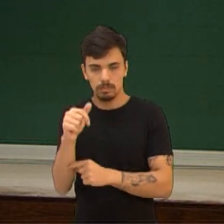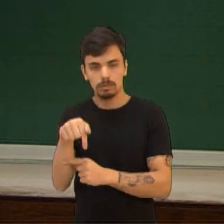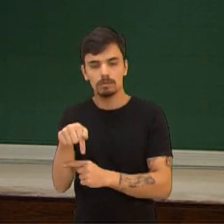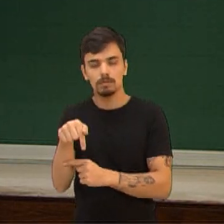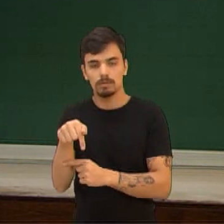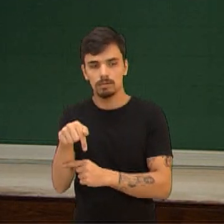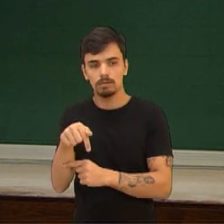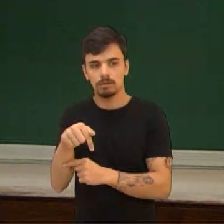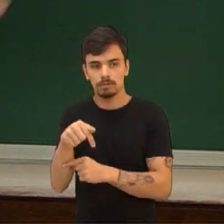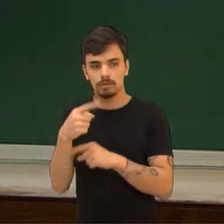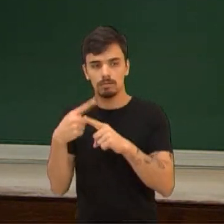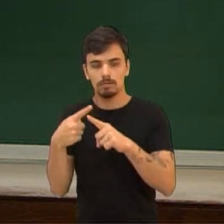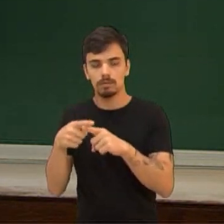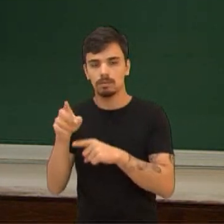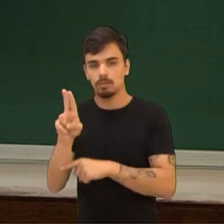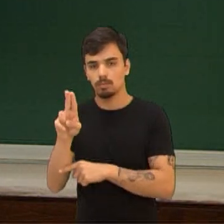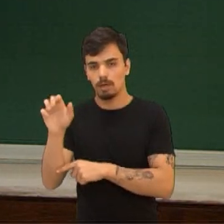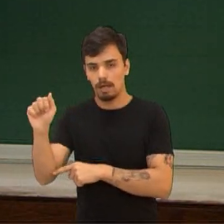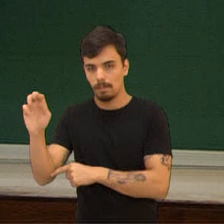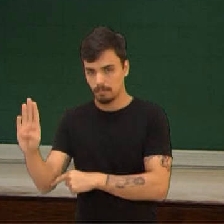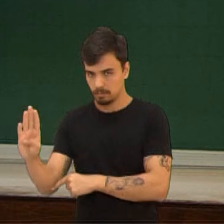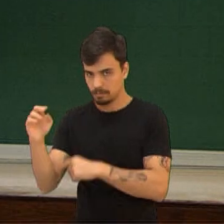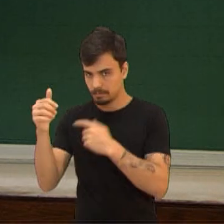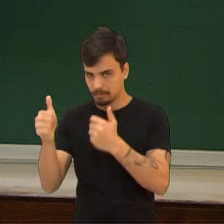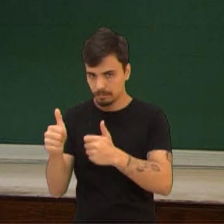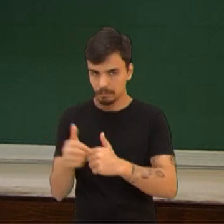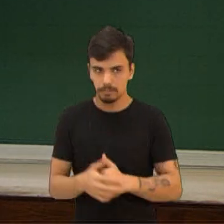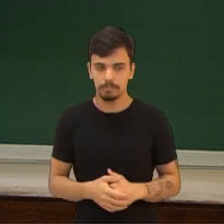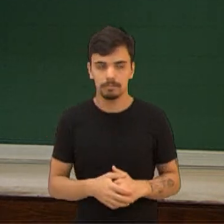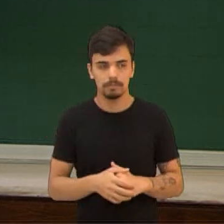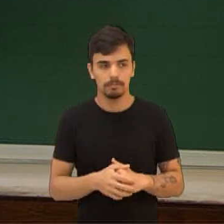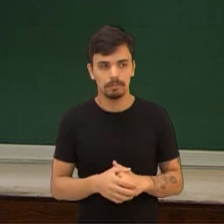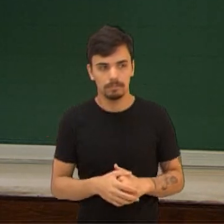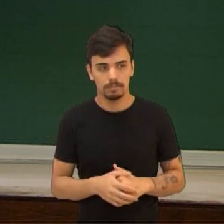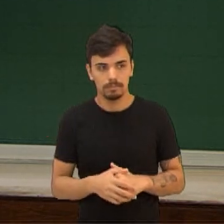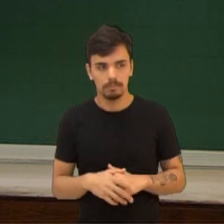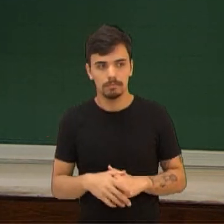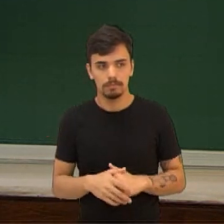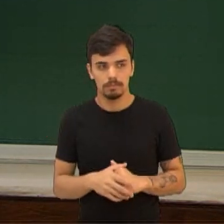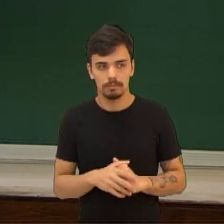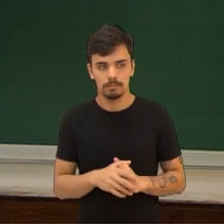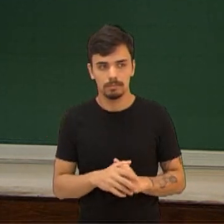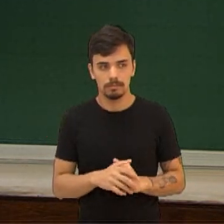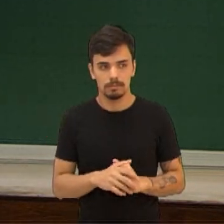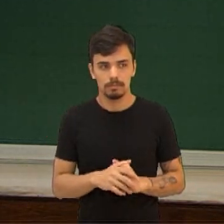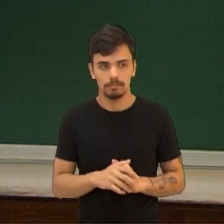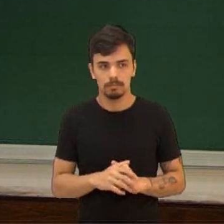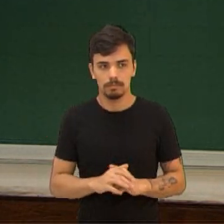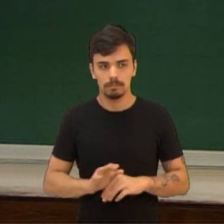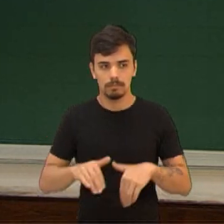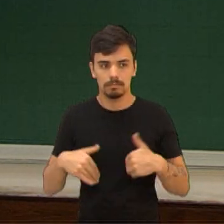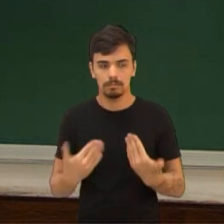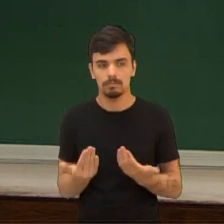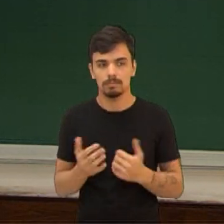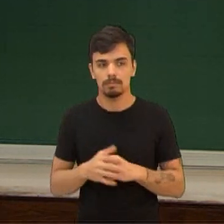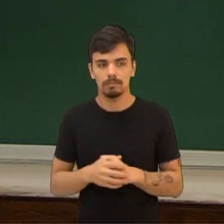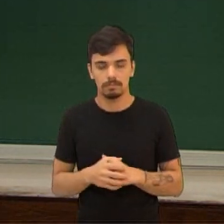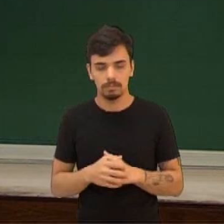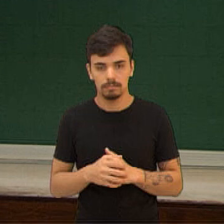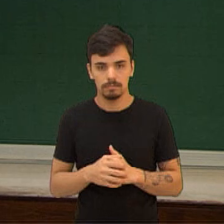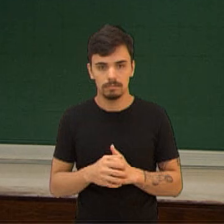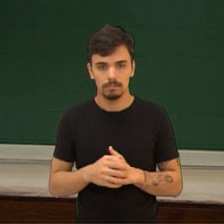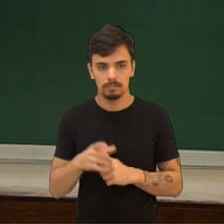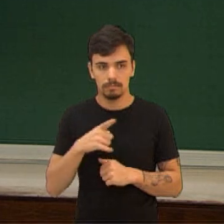tensão do circuito, a tensão da fonte. Ok? A tensão equivalente. Bom, temos aqui então um circuito de